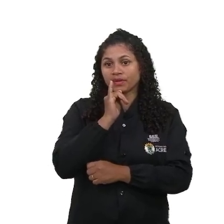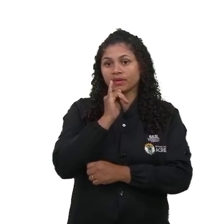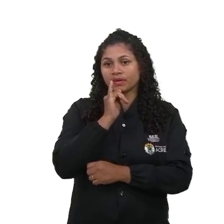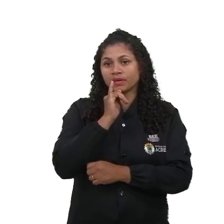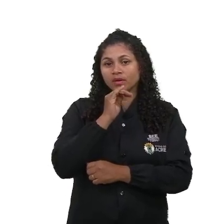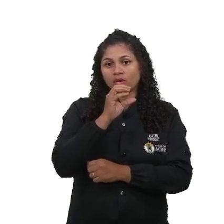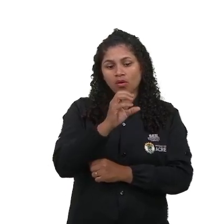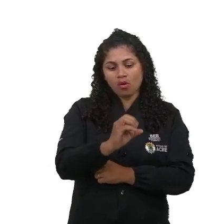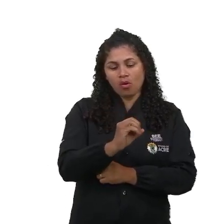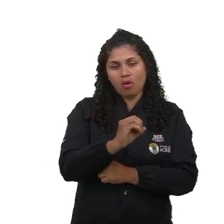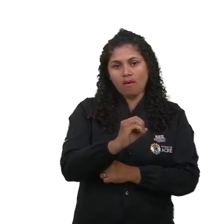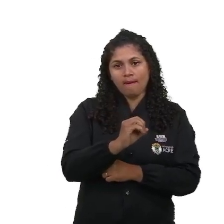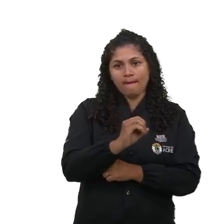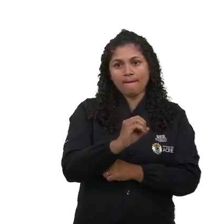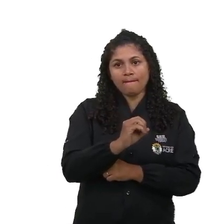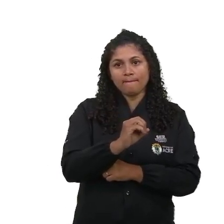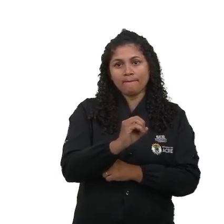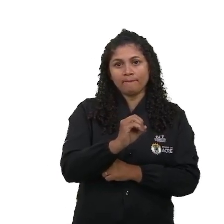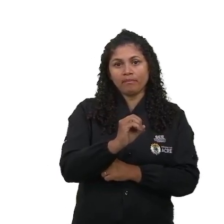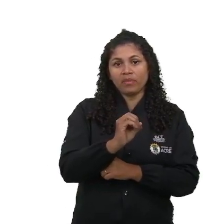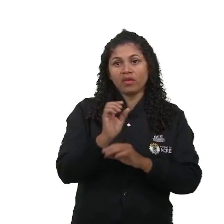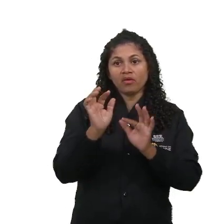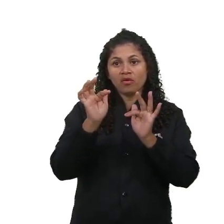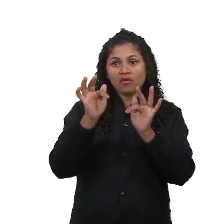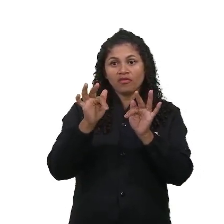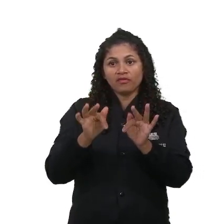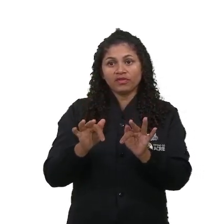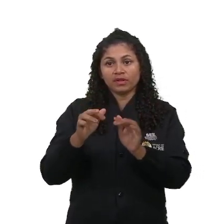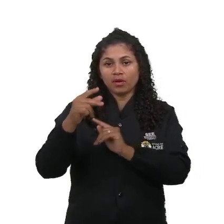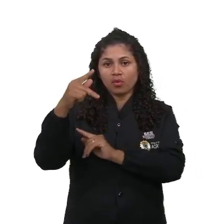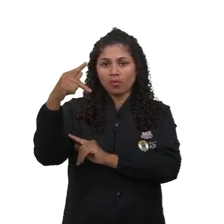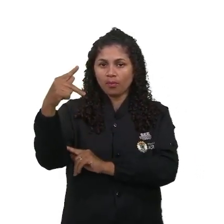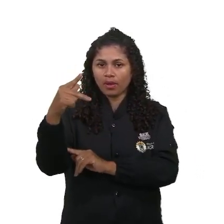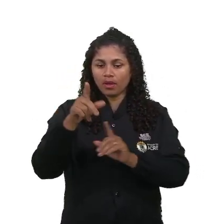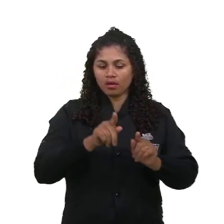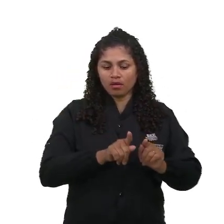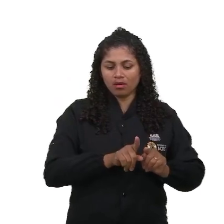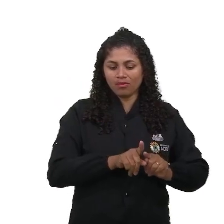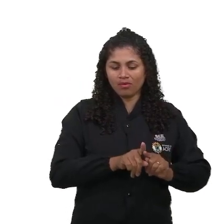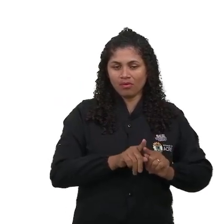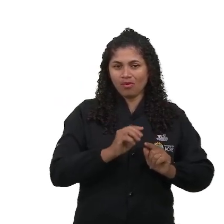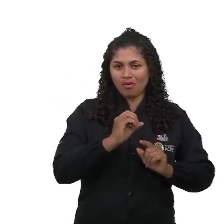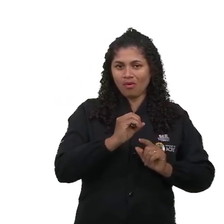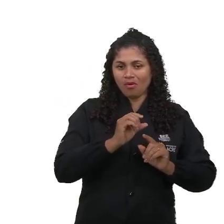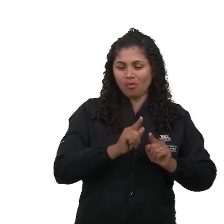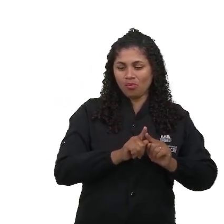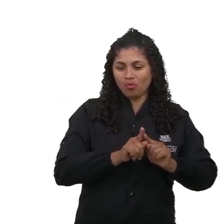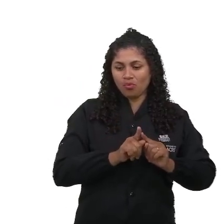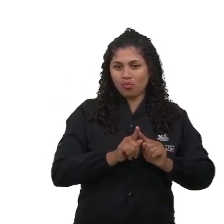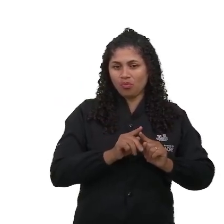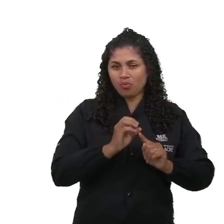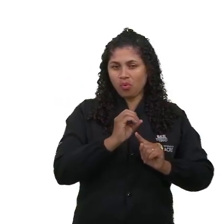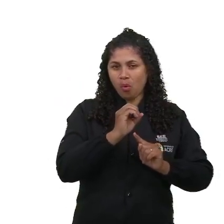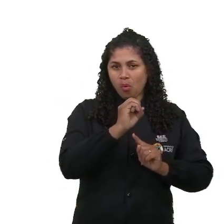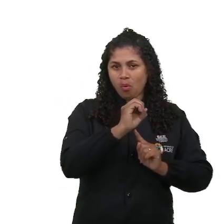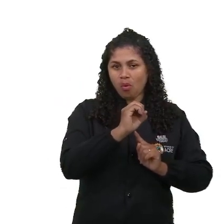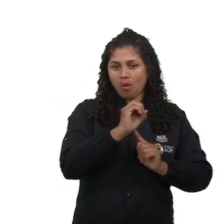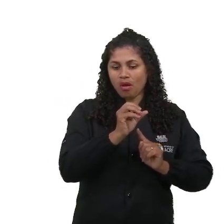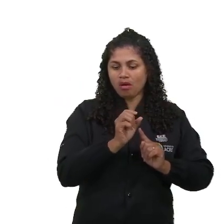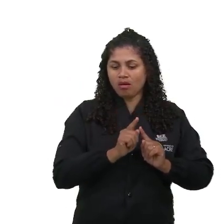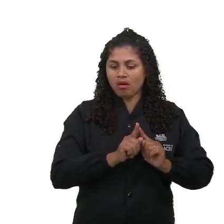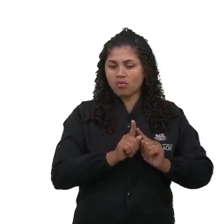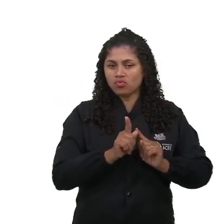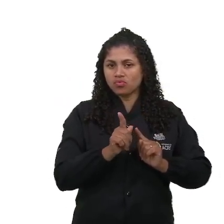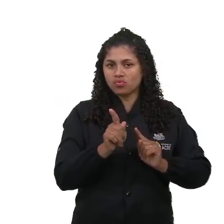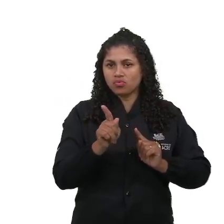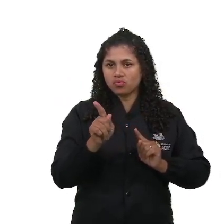O e ponto final P, ele poderia ser representado muito bem aqui Deixa eu colocar aqui. Opa, tá